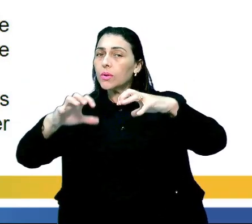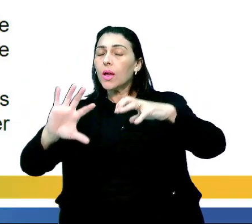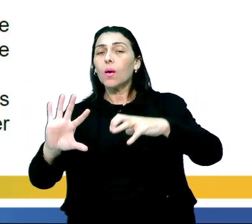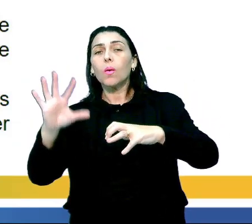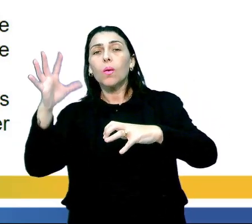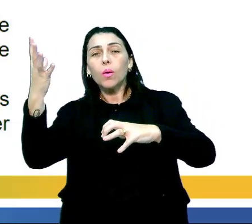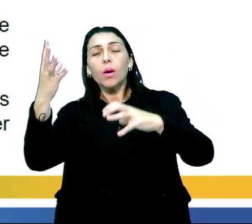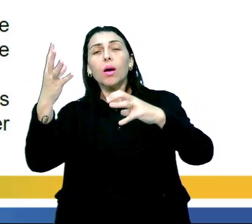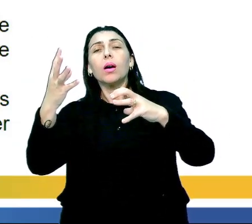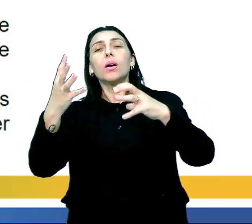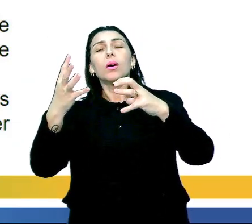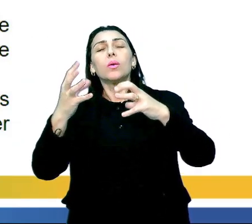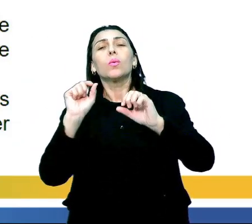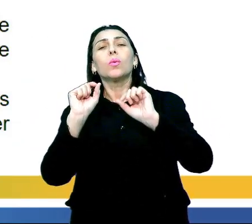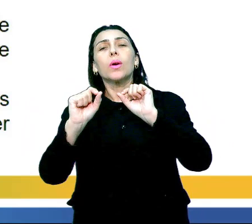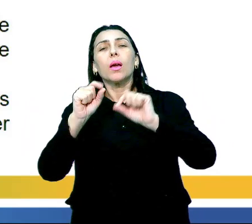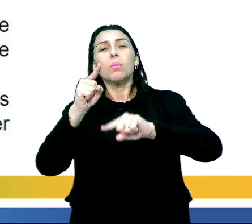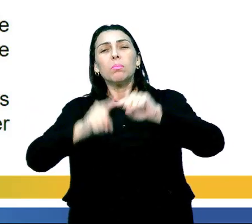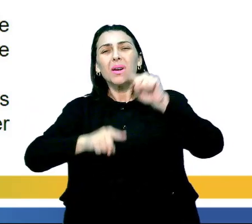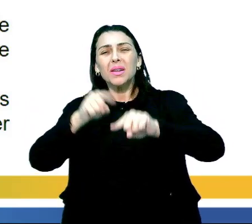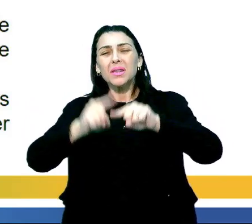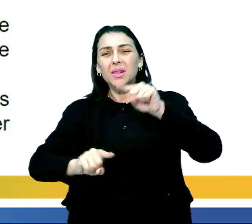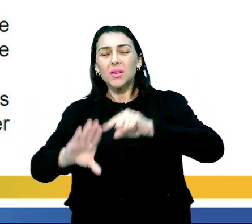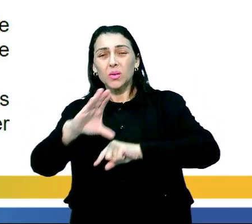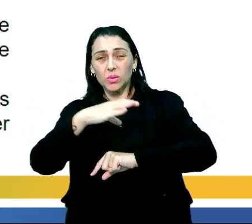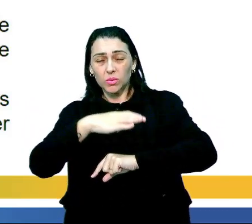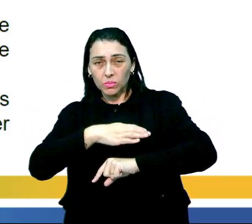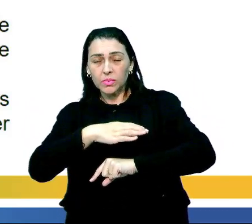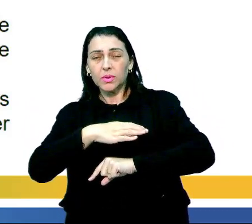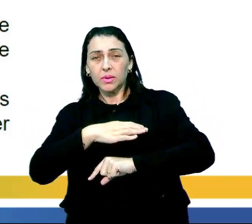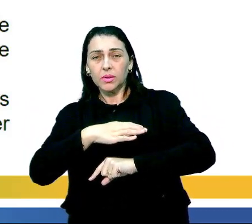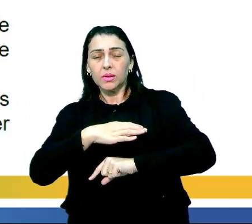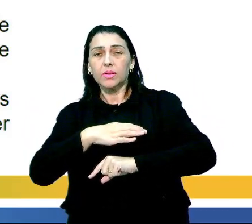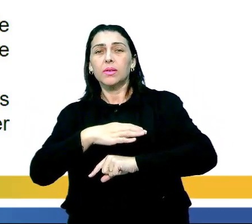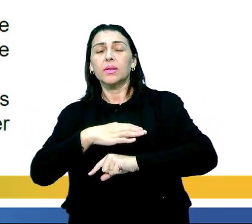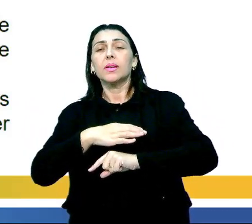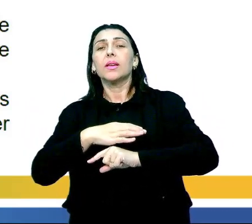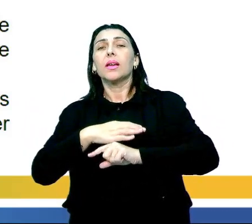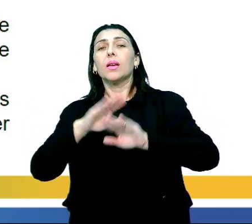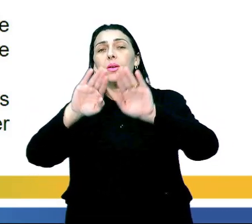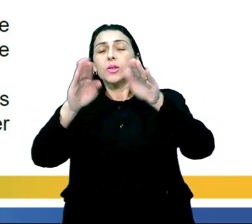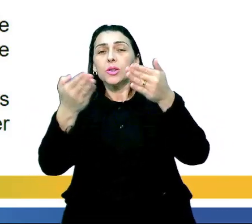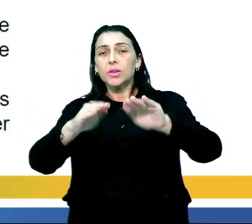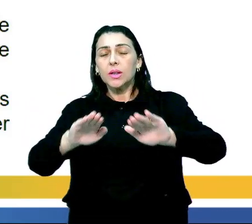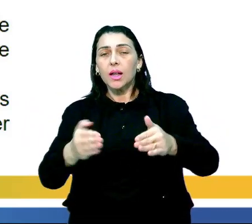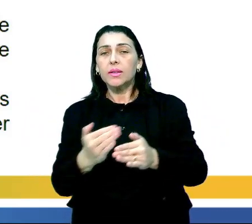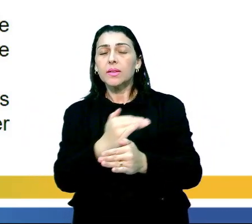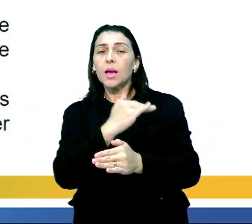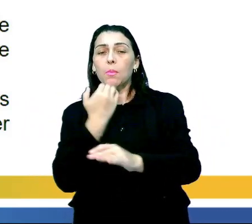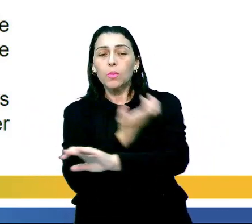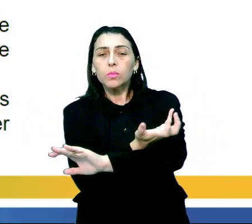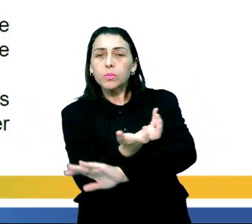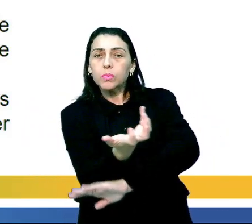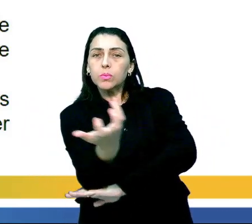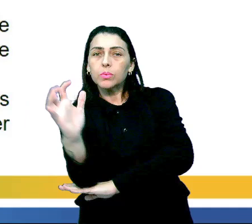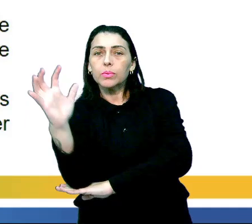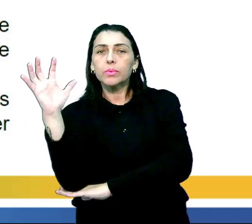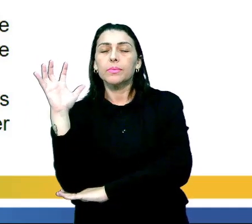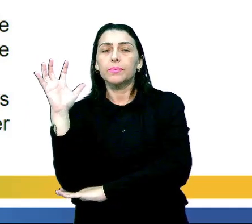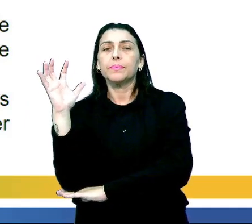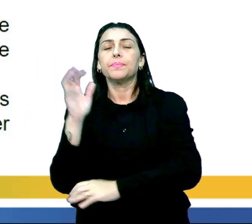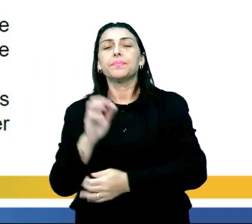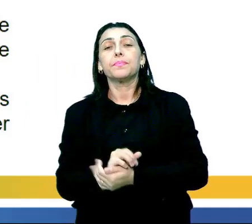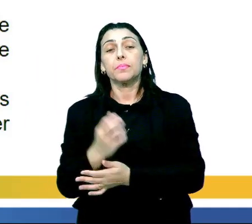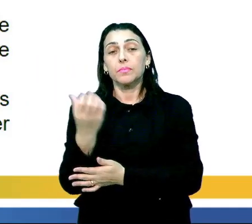causar corrosão de materiais urbanos, inclusive estátuas e a morte da vegetação.